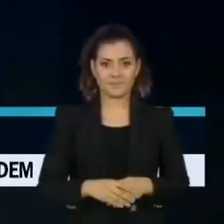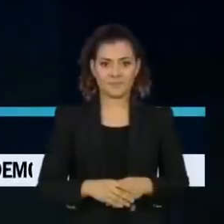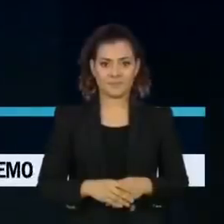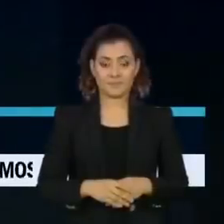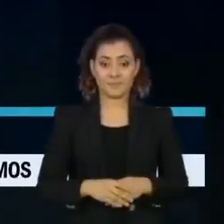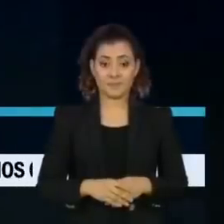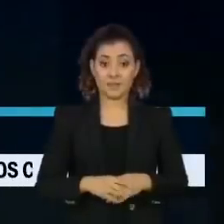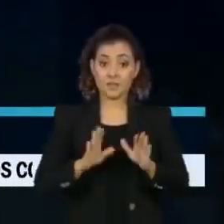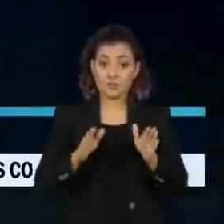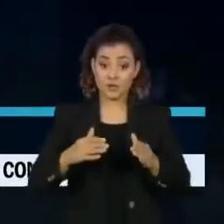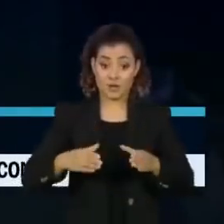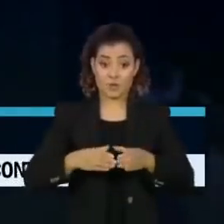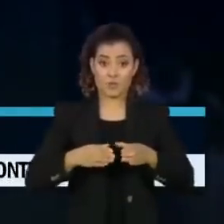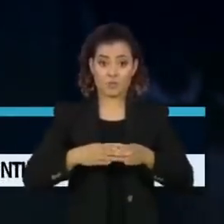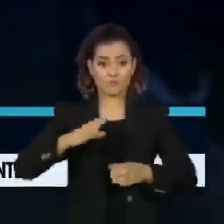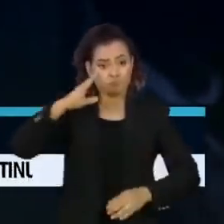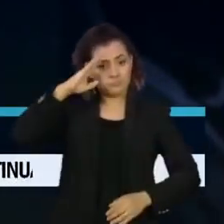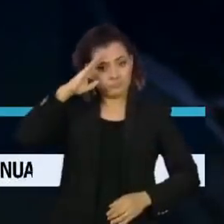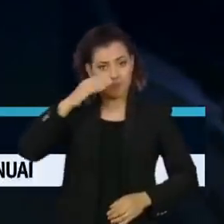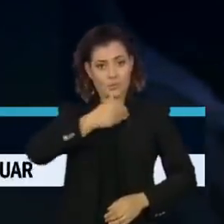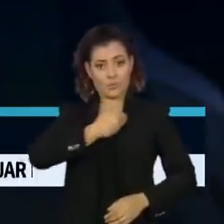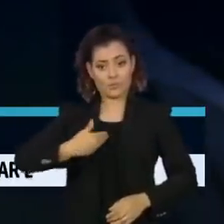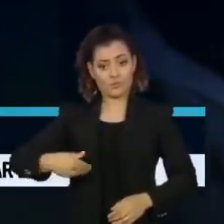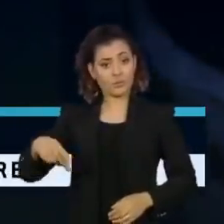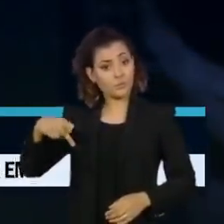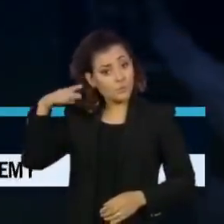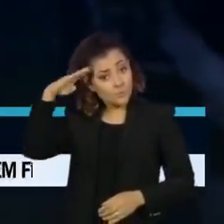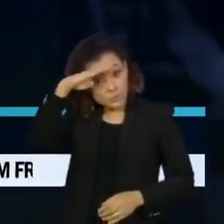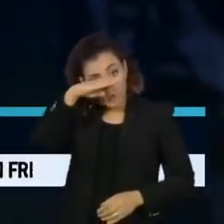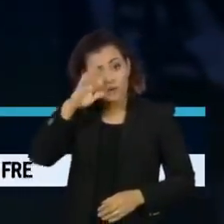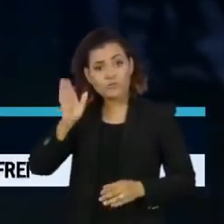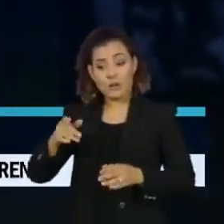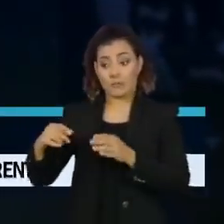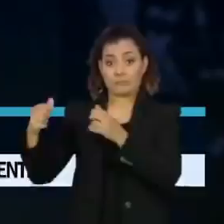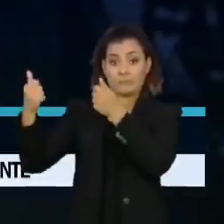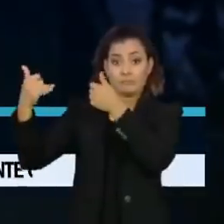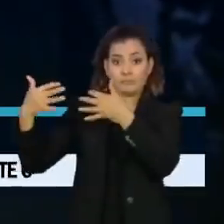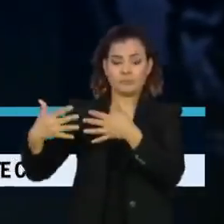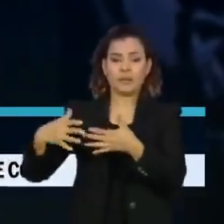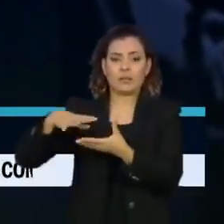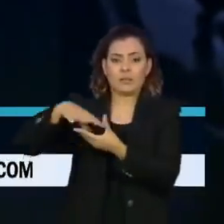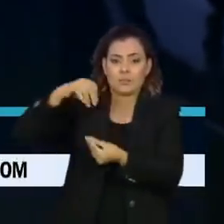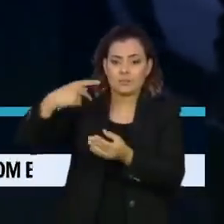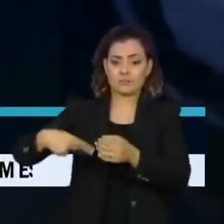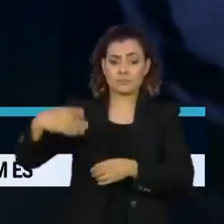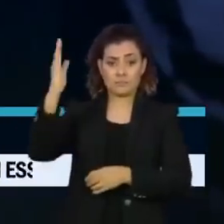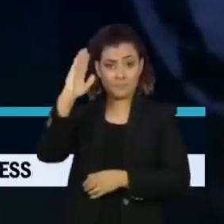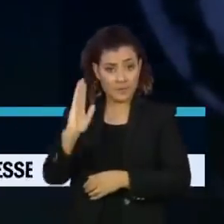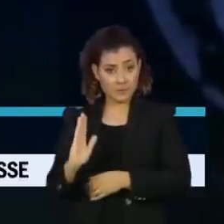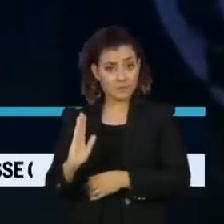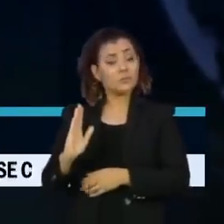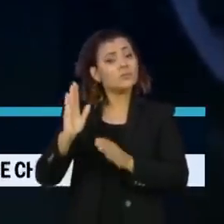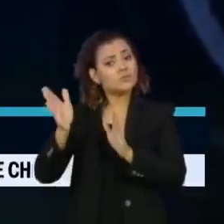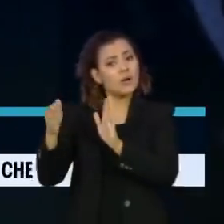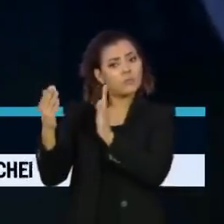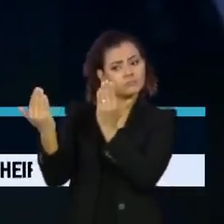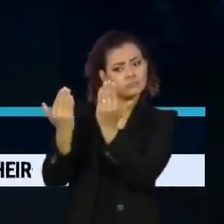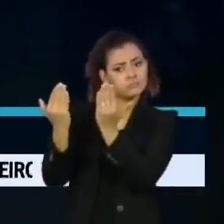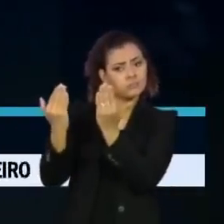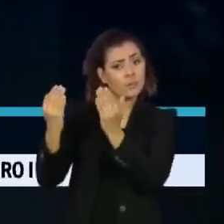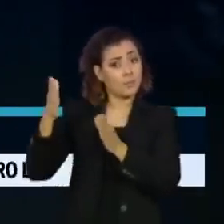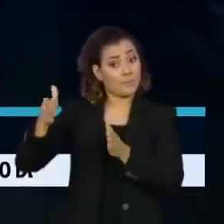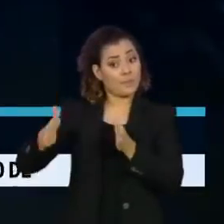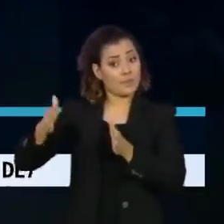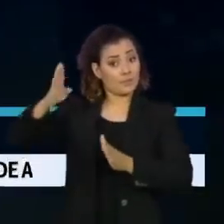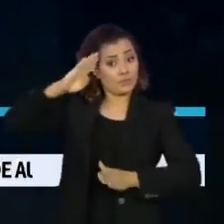A saída dos chefes das Forças Armadas do governo Bolsonaro é um episódio inédito na democracia brasileira e só tem paralelo durante a